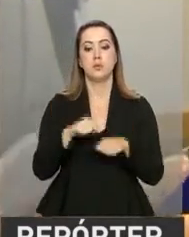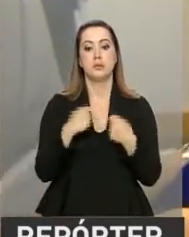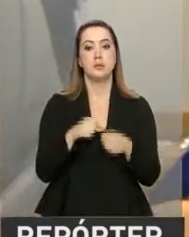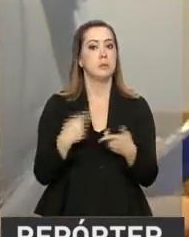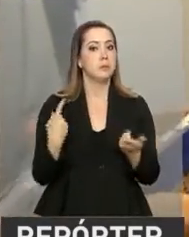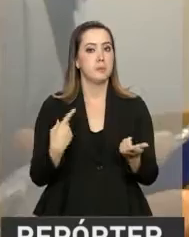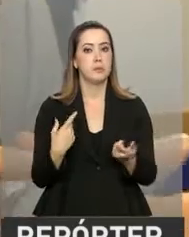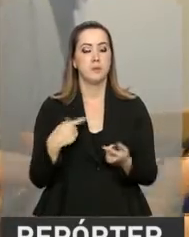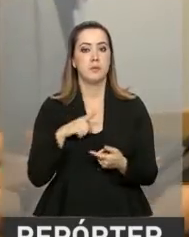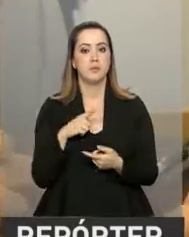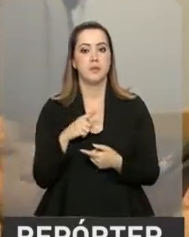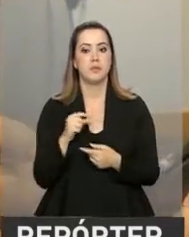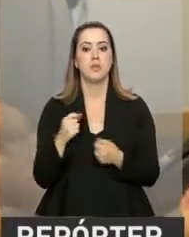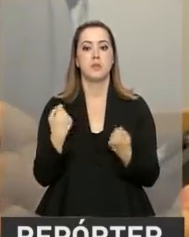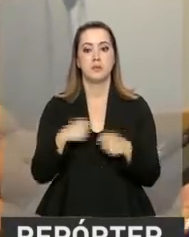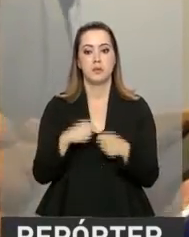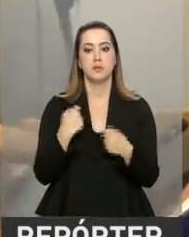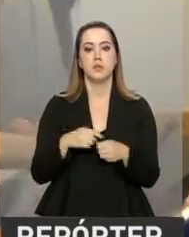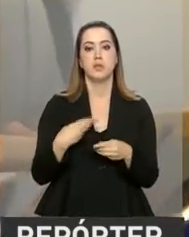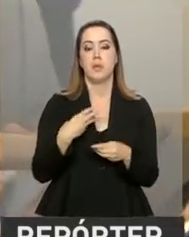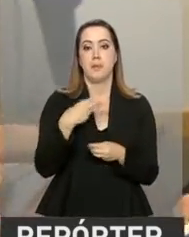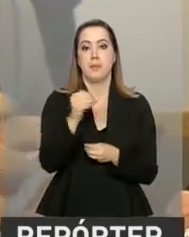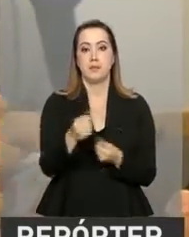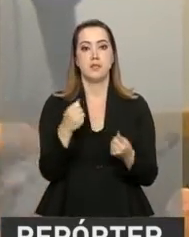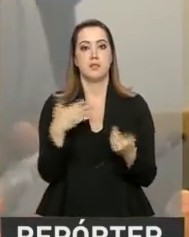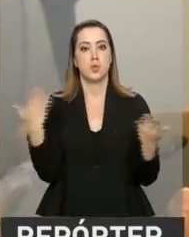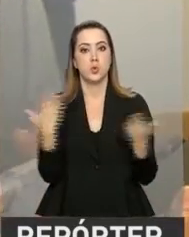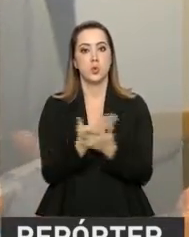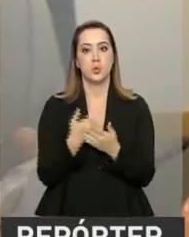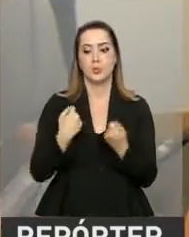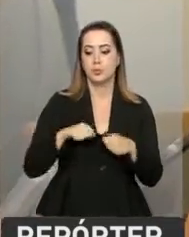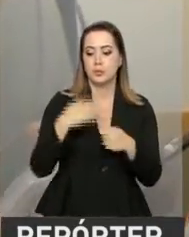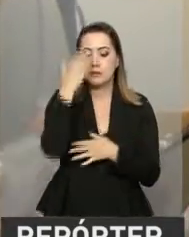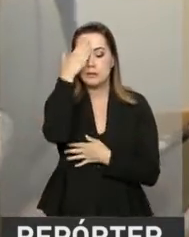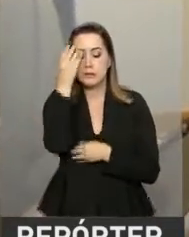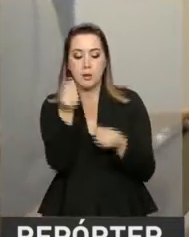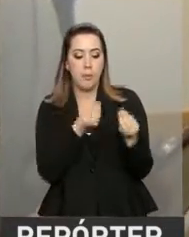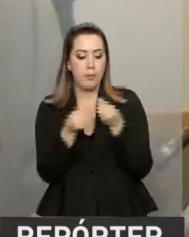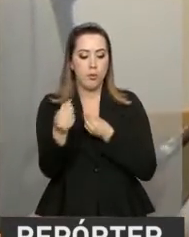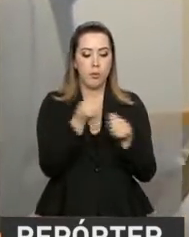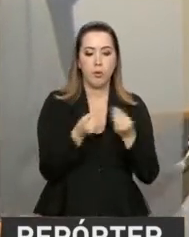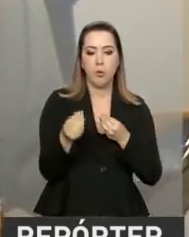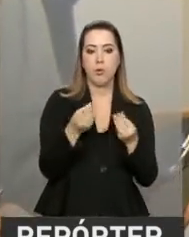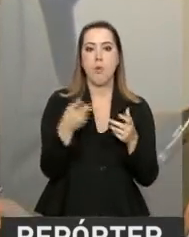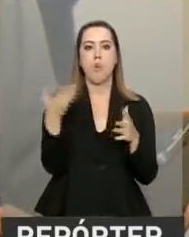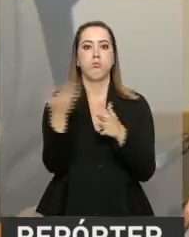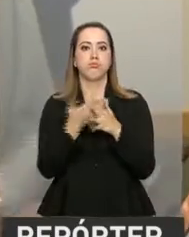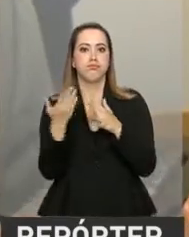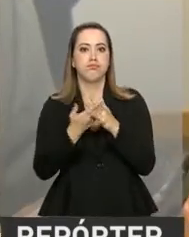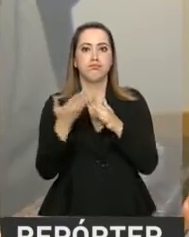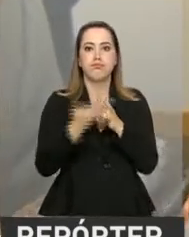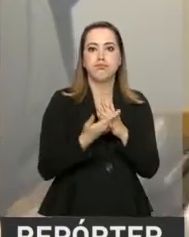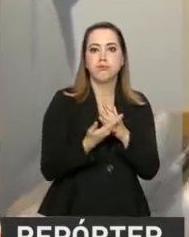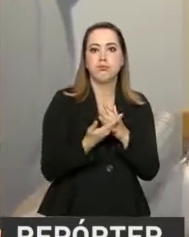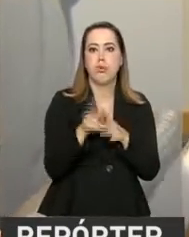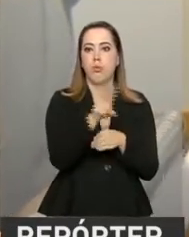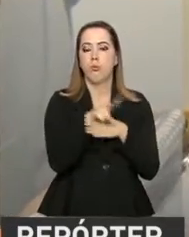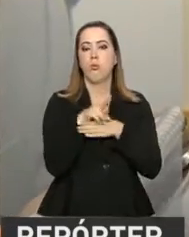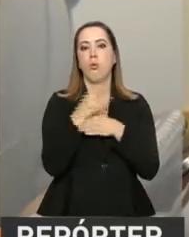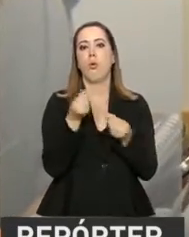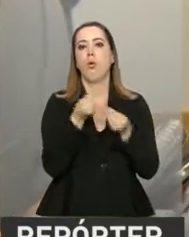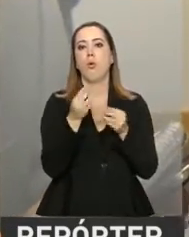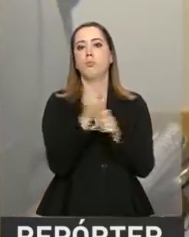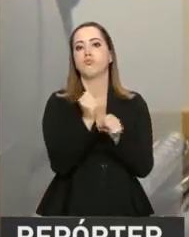Então hoje está com uma enorme dificuldade de fechar essa essa o próximo de longo prazo essa conta